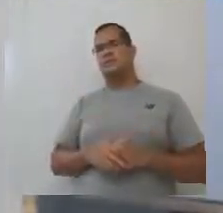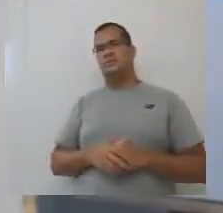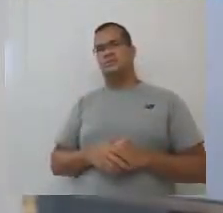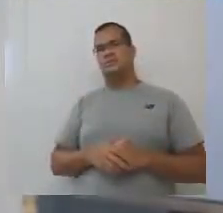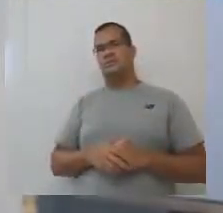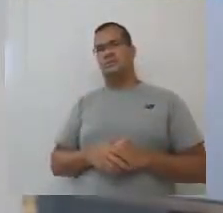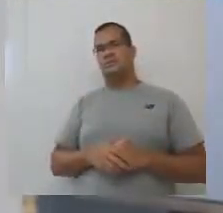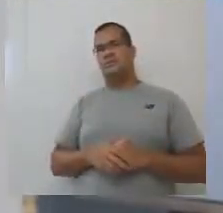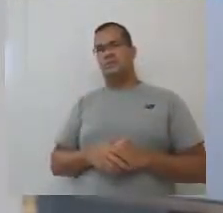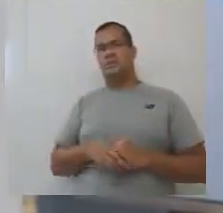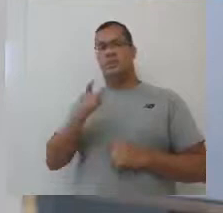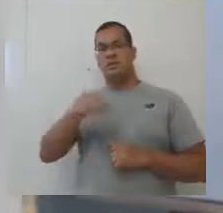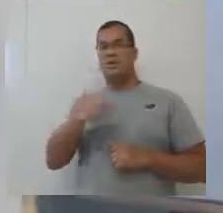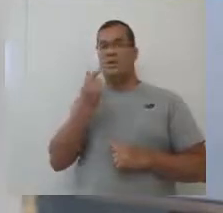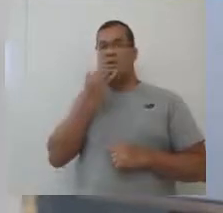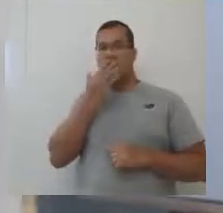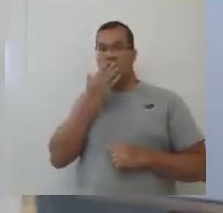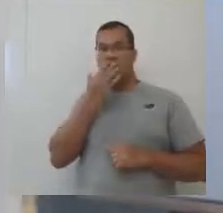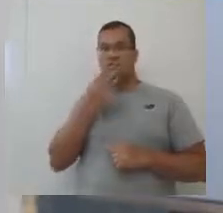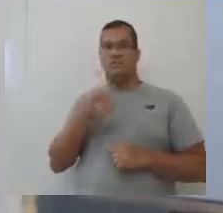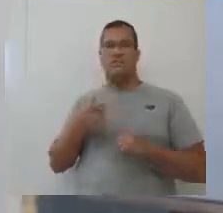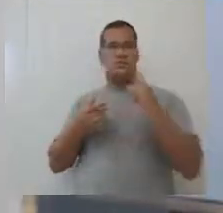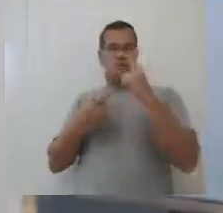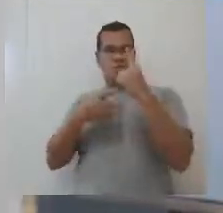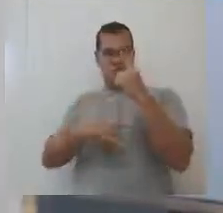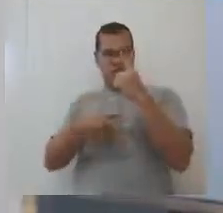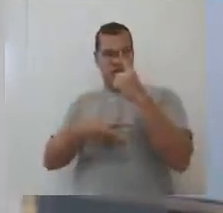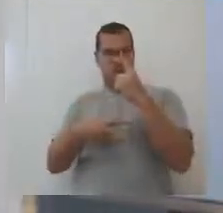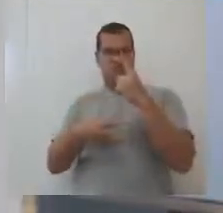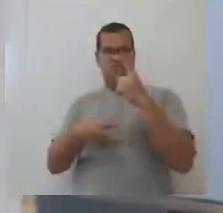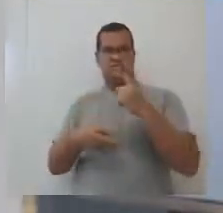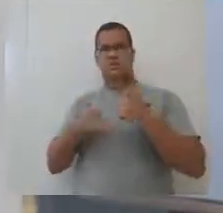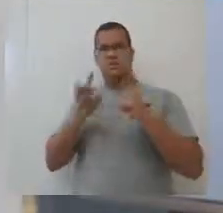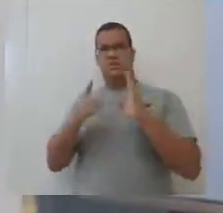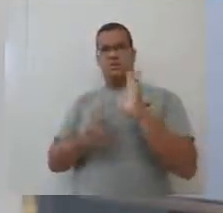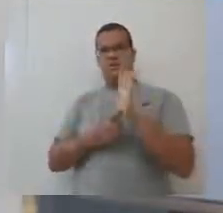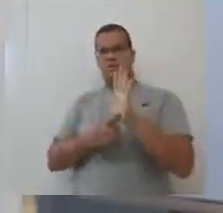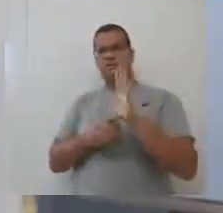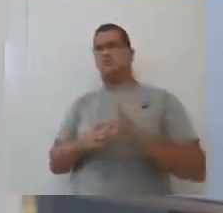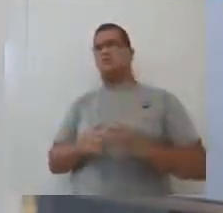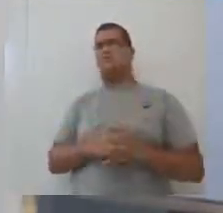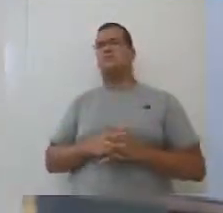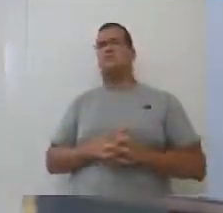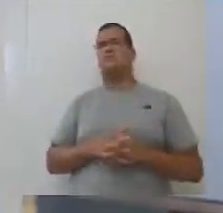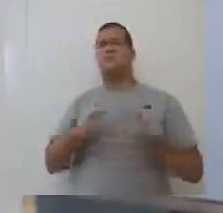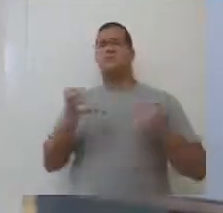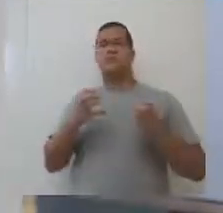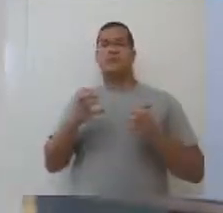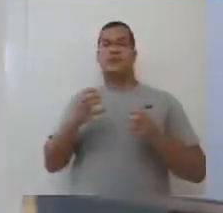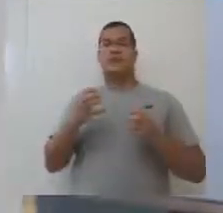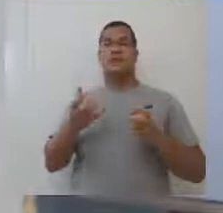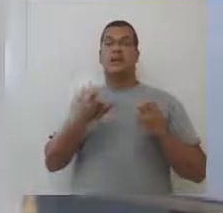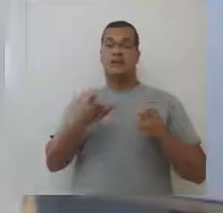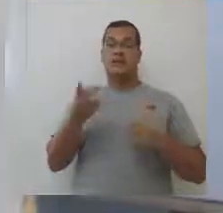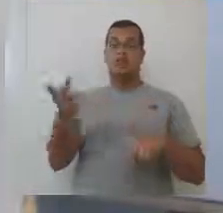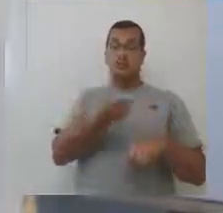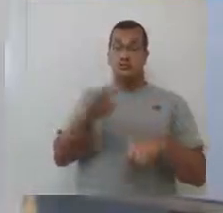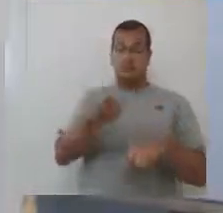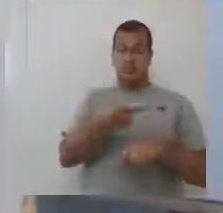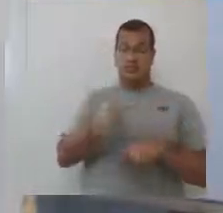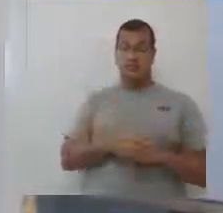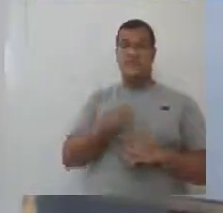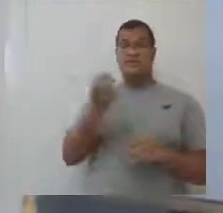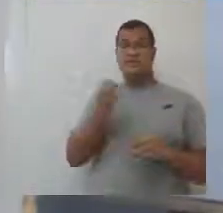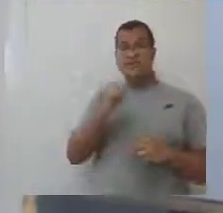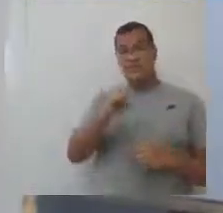Ó, para coloração apareceu 1/4 aqui. Sendo que ele quer uma coisa e outra. Se